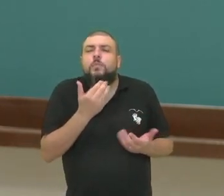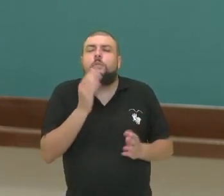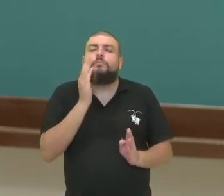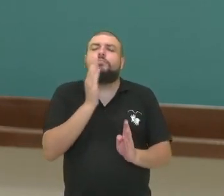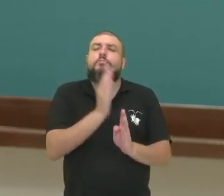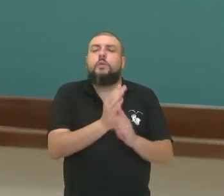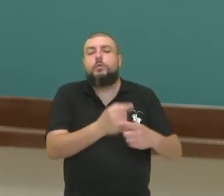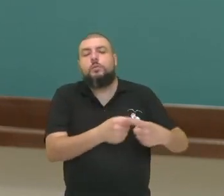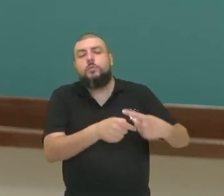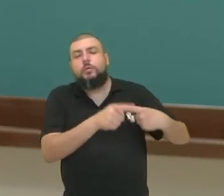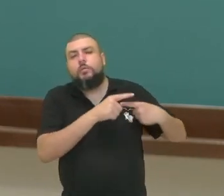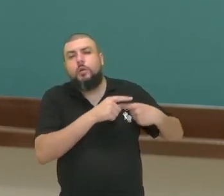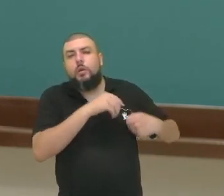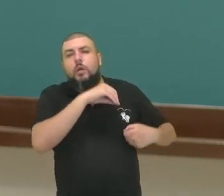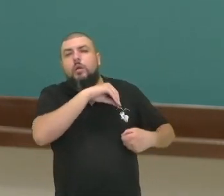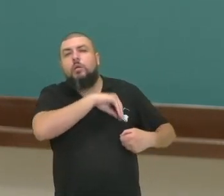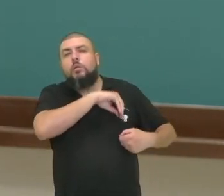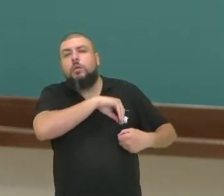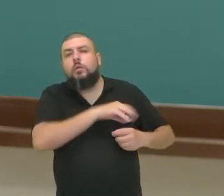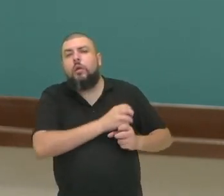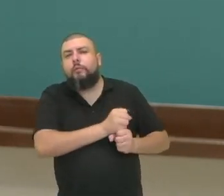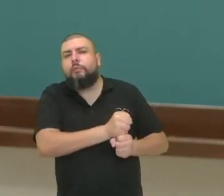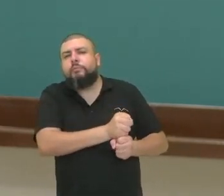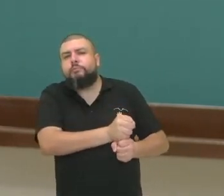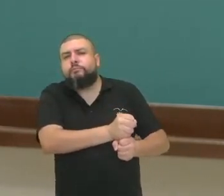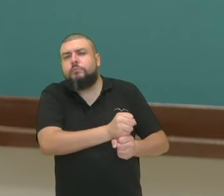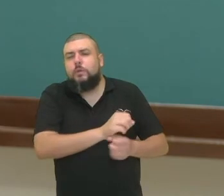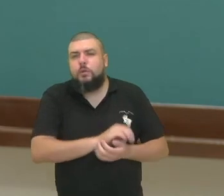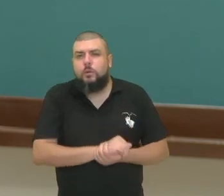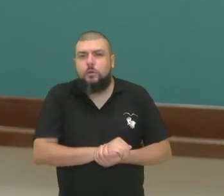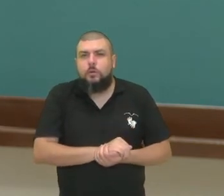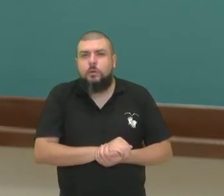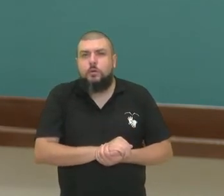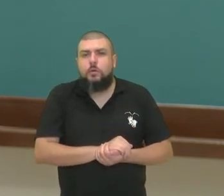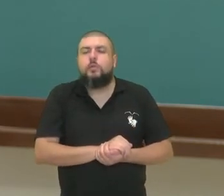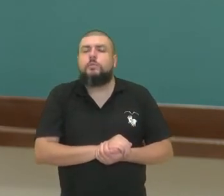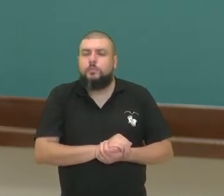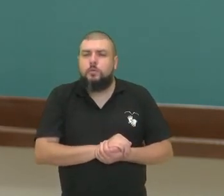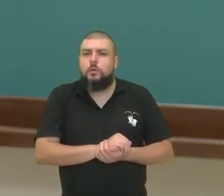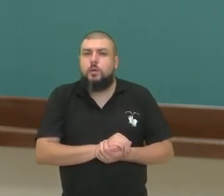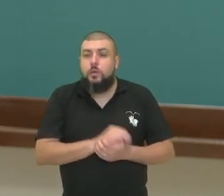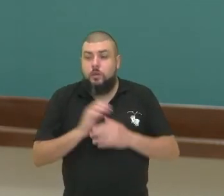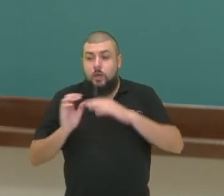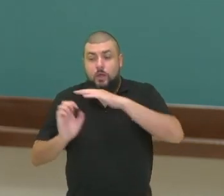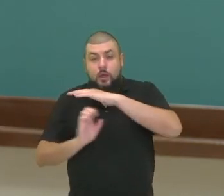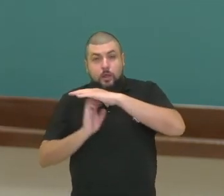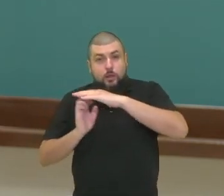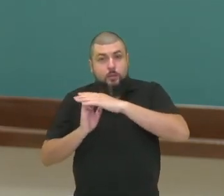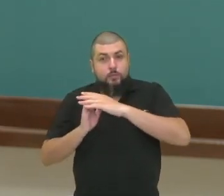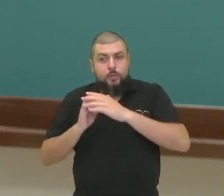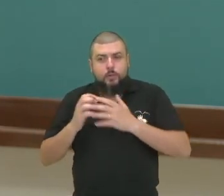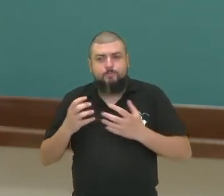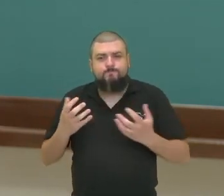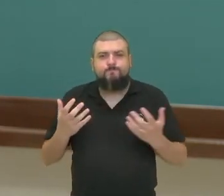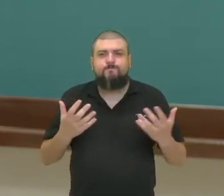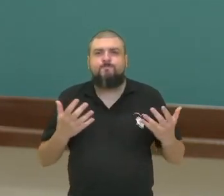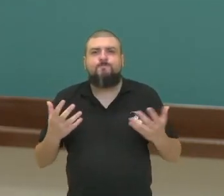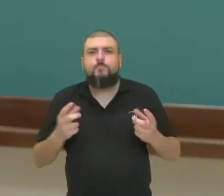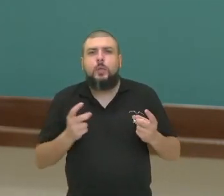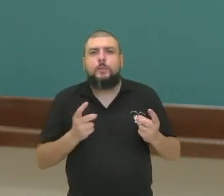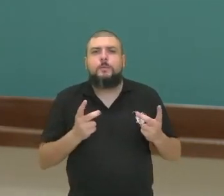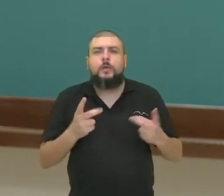salarial, do reajuste abaixo da inflação. Isso vai gerar problemas, inclusive, para as próprias empresas, que perdem o mercado